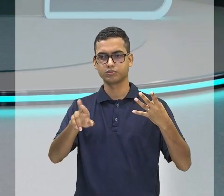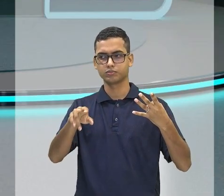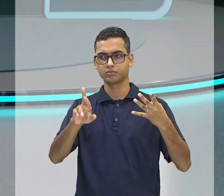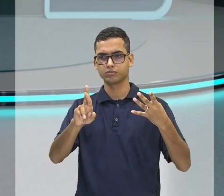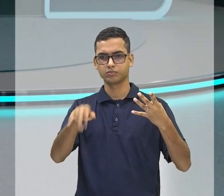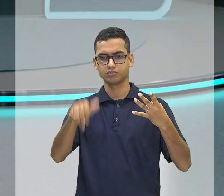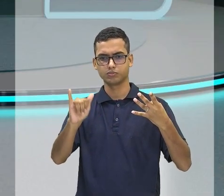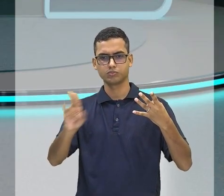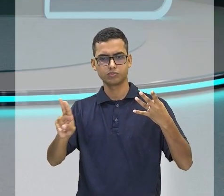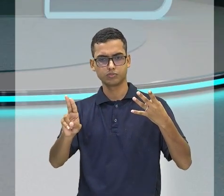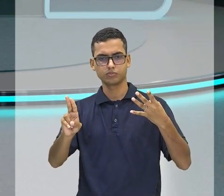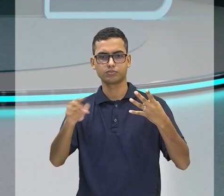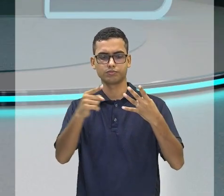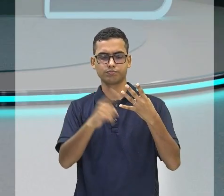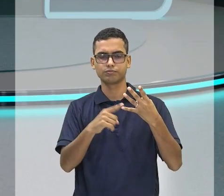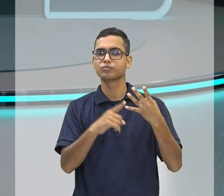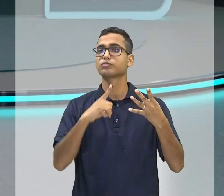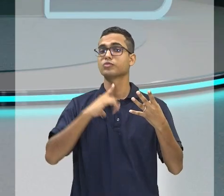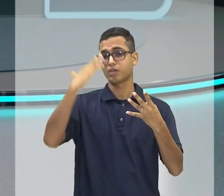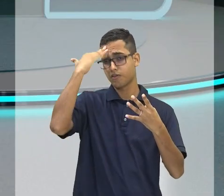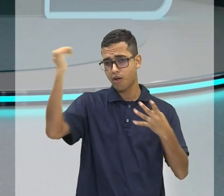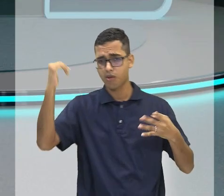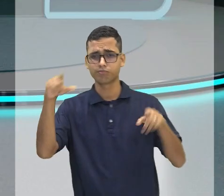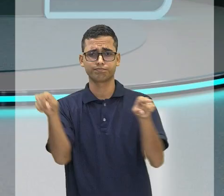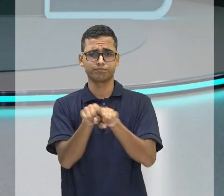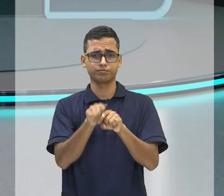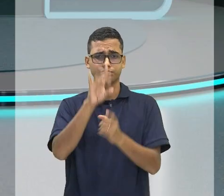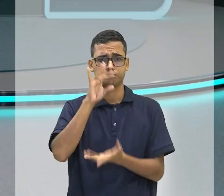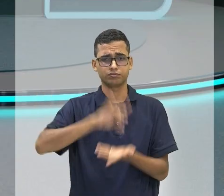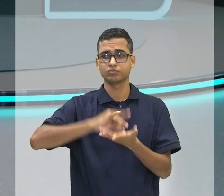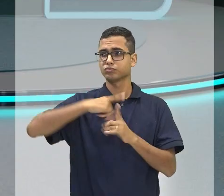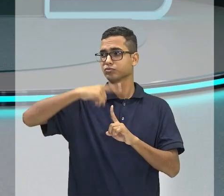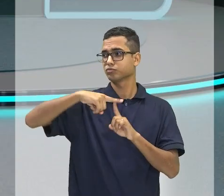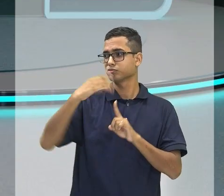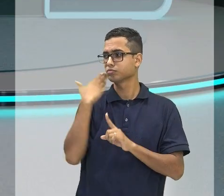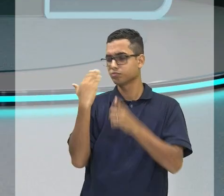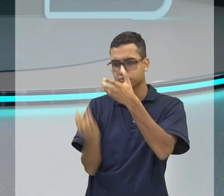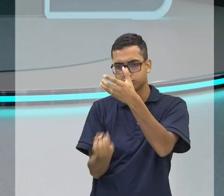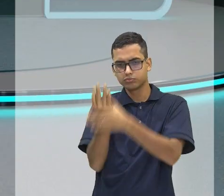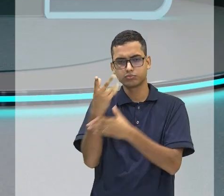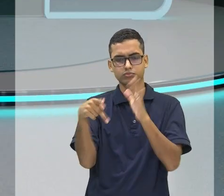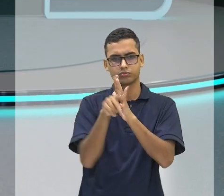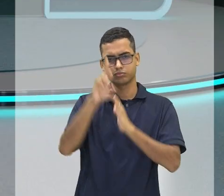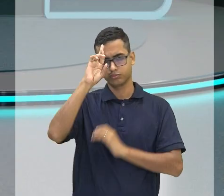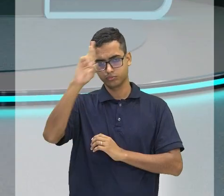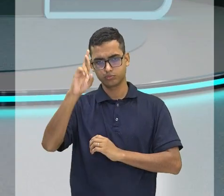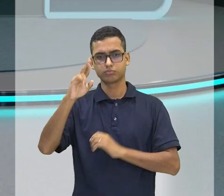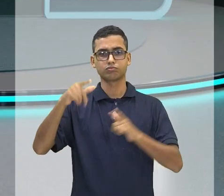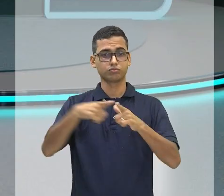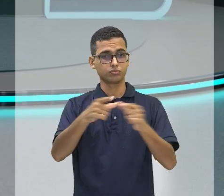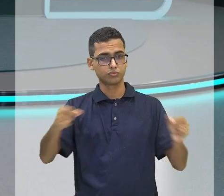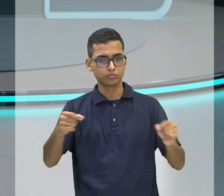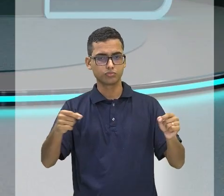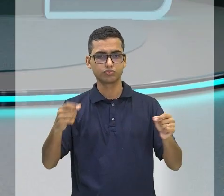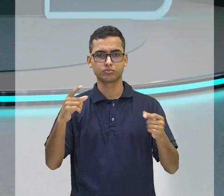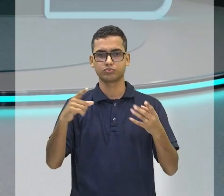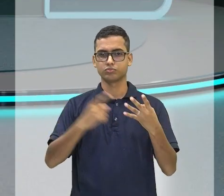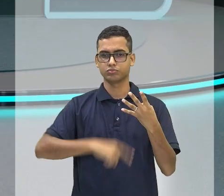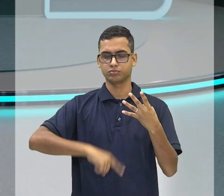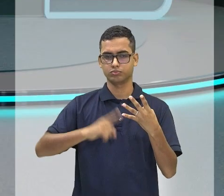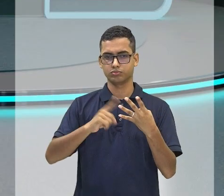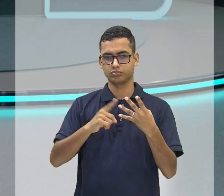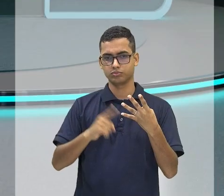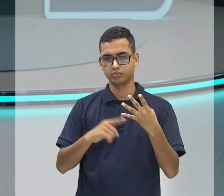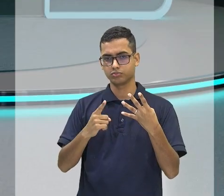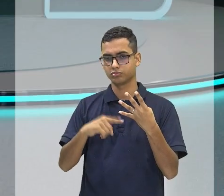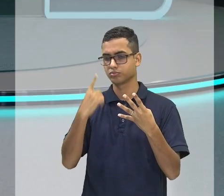bastante conhecido. Esse estilo ele foi criado pelo mestre japonês Hironori Otsuka, em